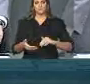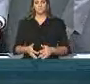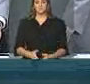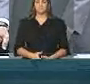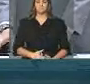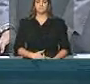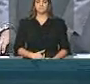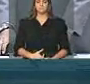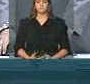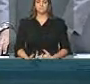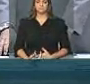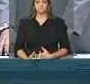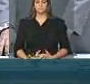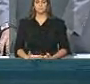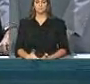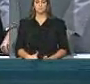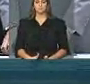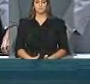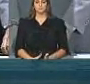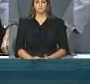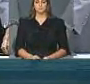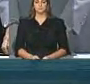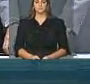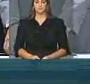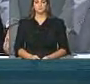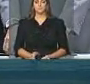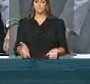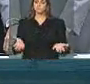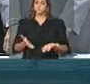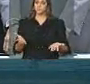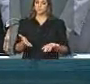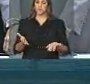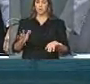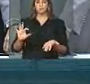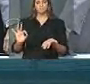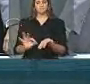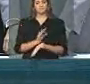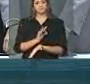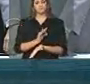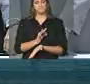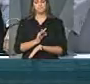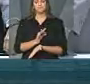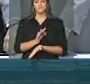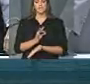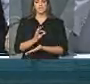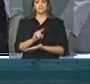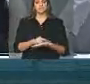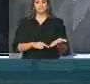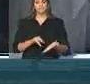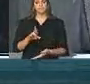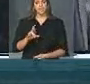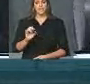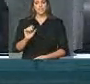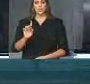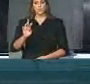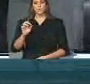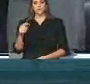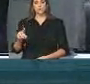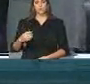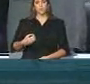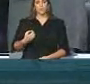promulgo promulgo neste momento a resolução do congresso nacional número 1